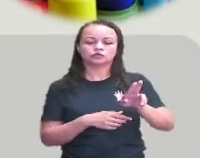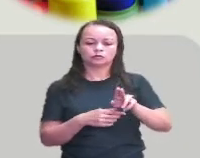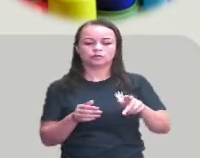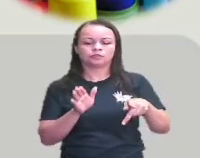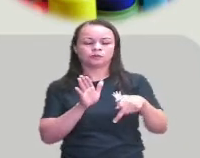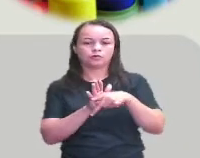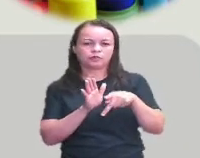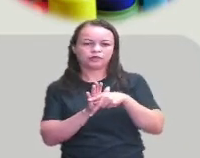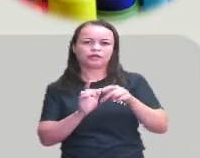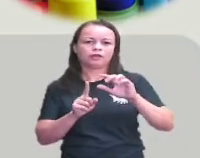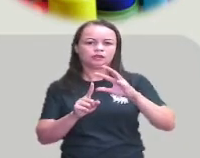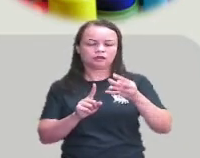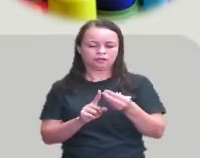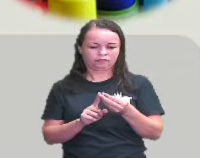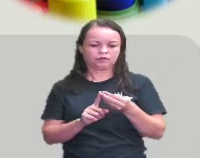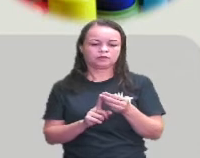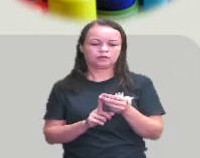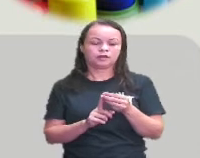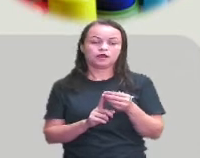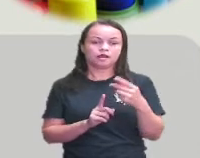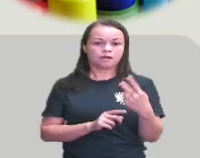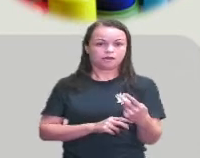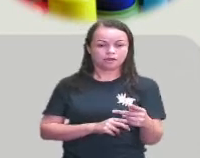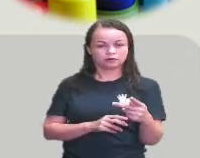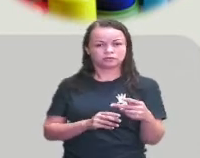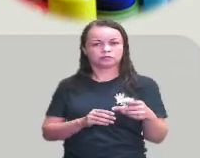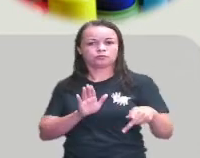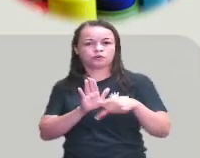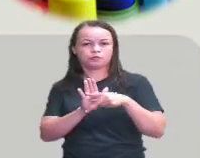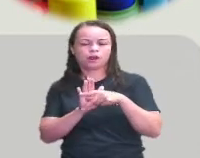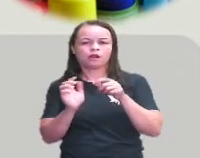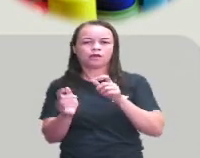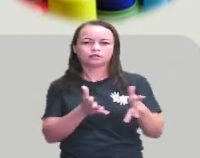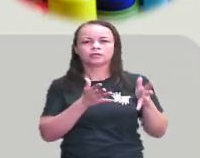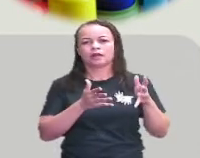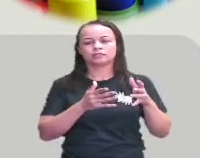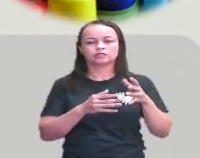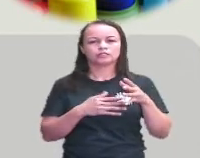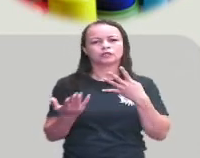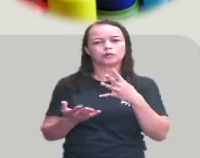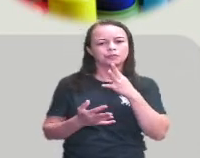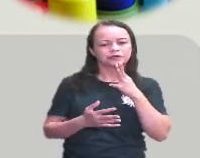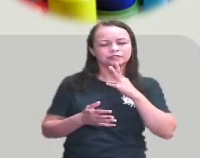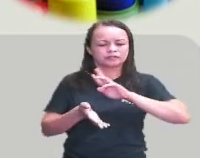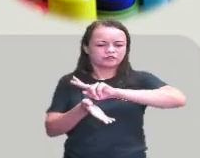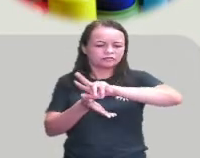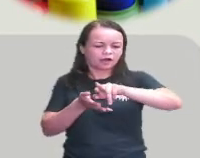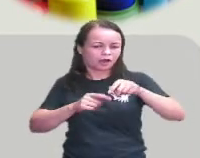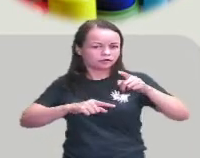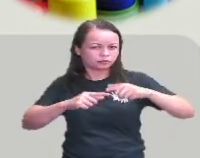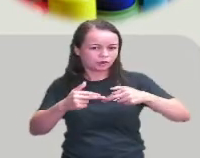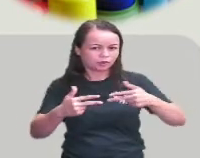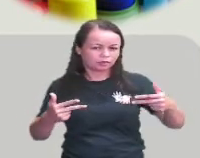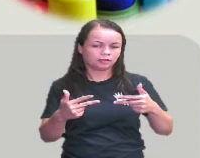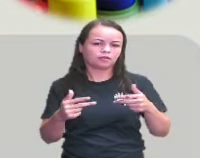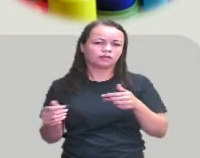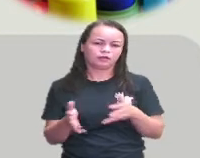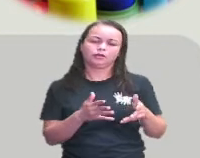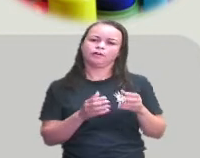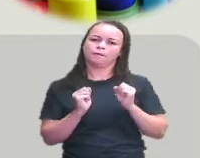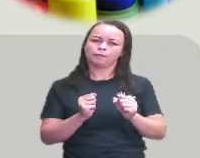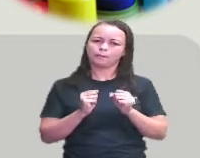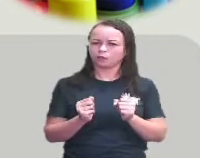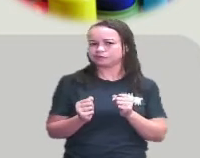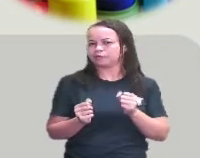propriedades físicas. Essas propriedades nos ajudam a reconhecer e diferenciar os materiais. Assim podemos decidir